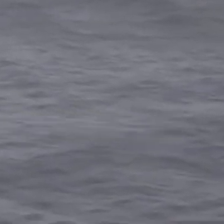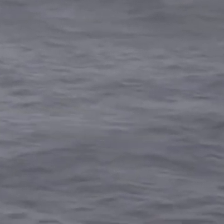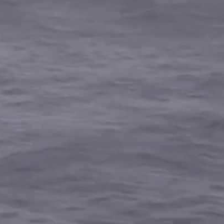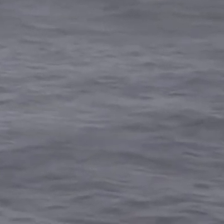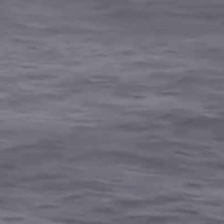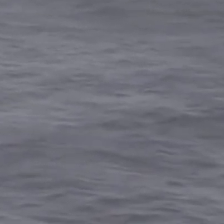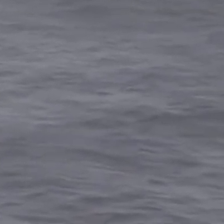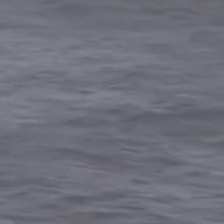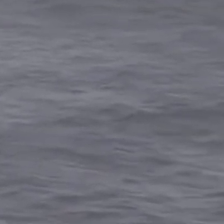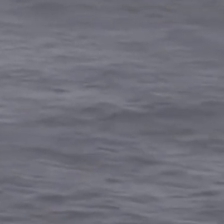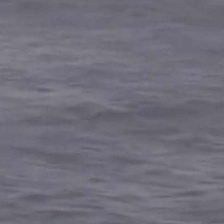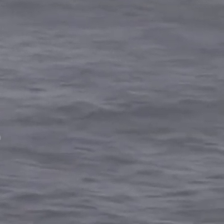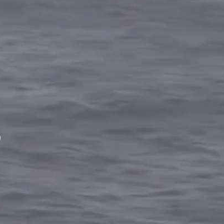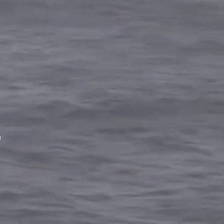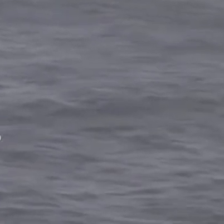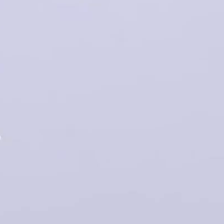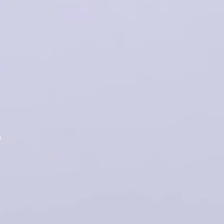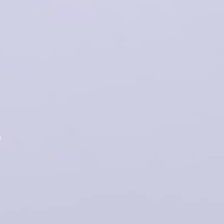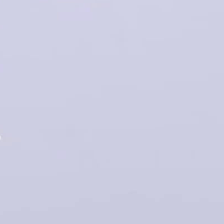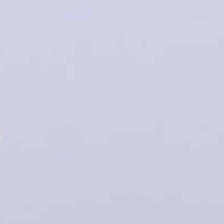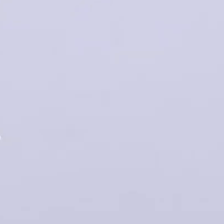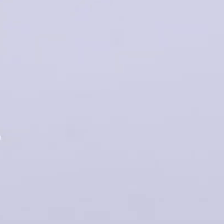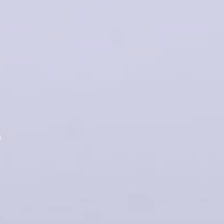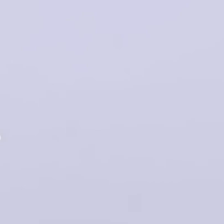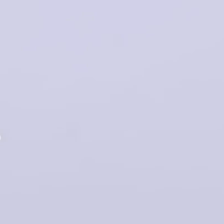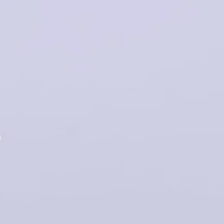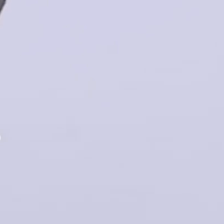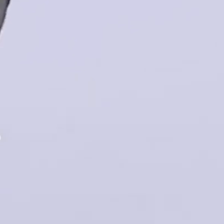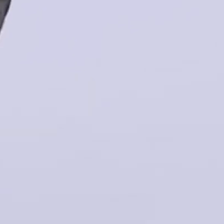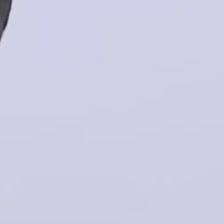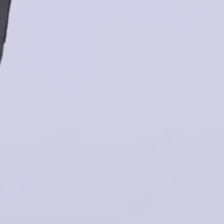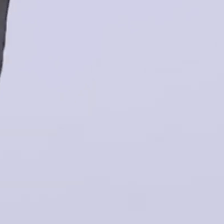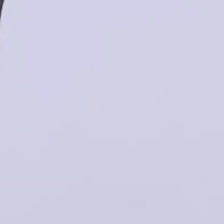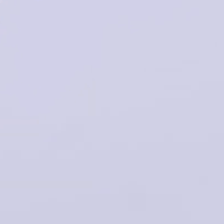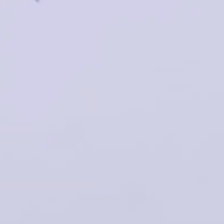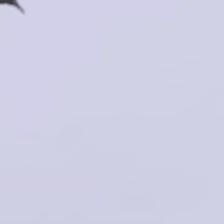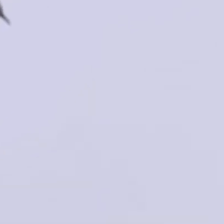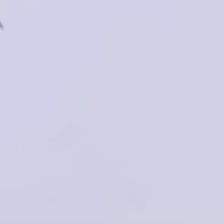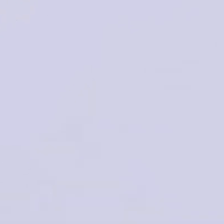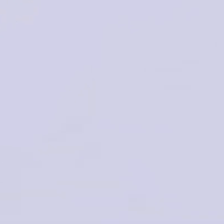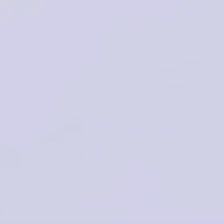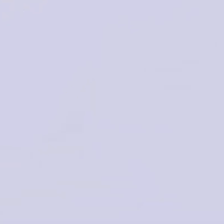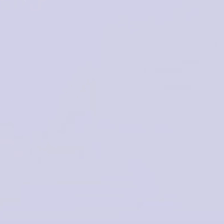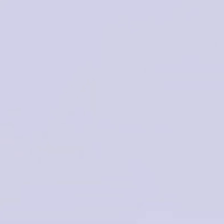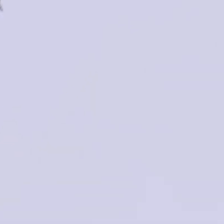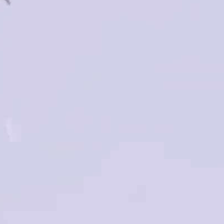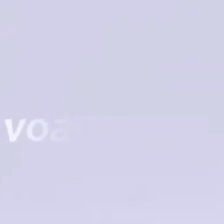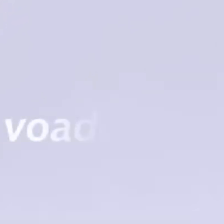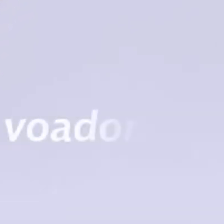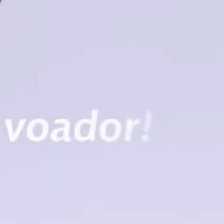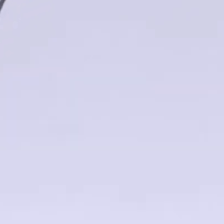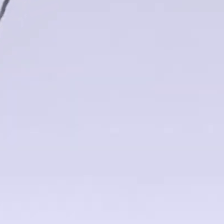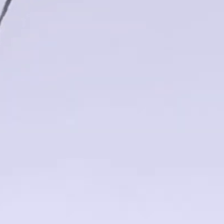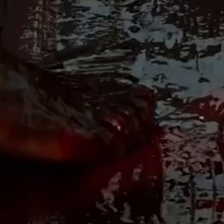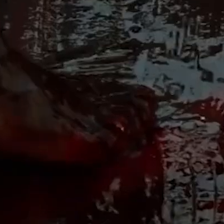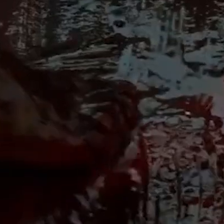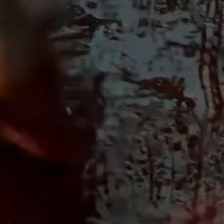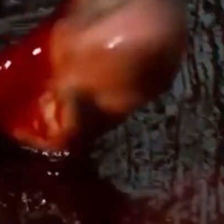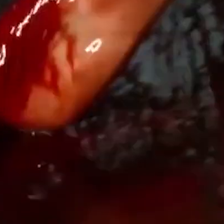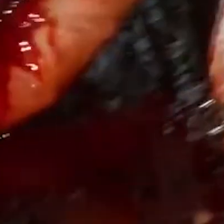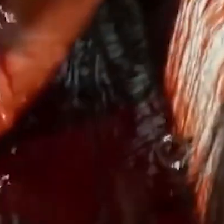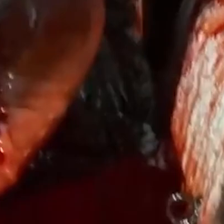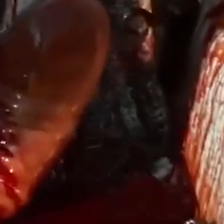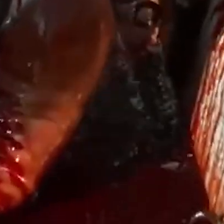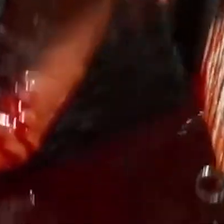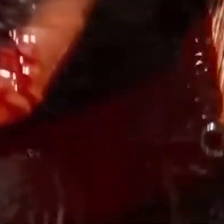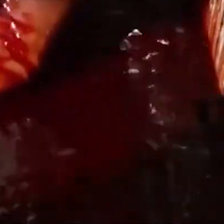oceano, desce mais, ainda mais. Não pode olhar humano como o teu mergulhar no brigue voador. Mas que